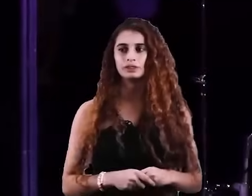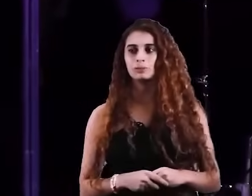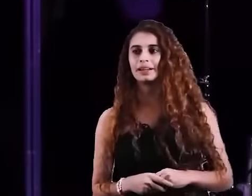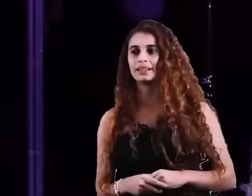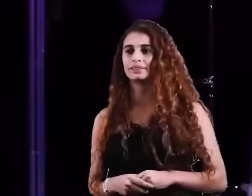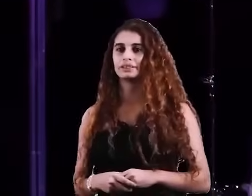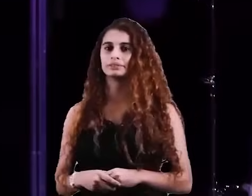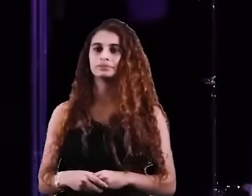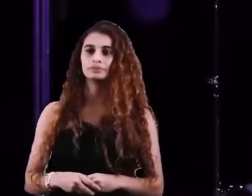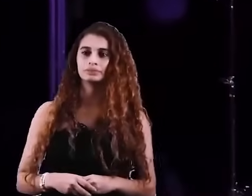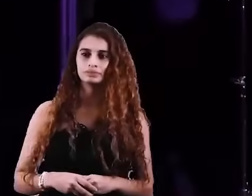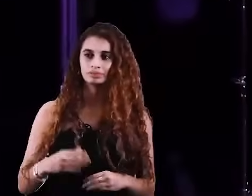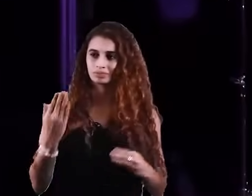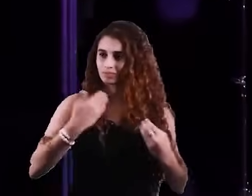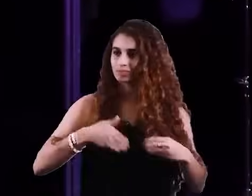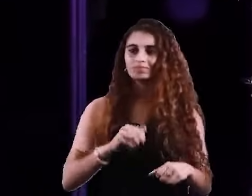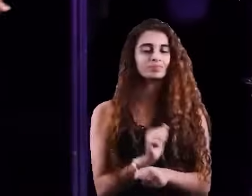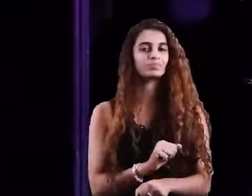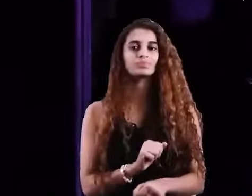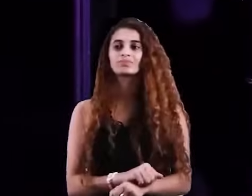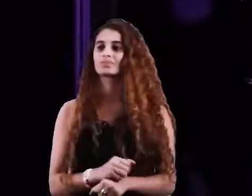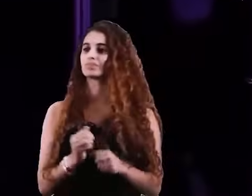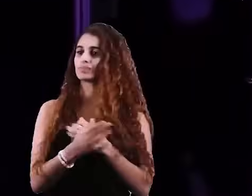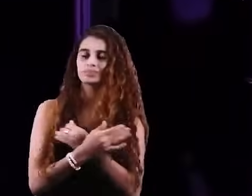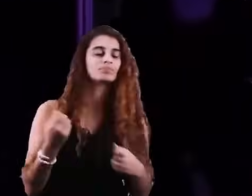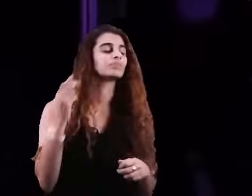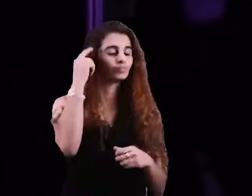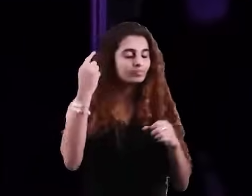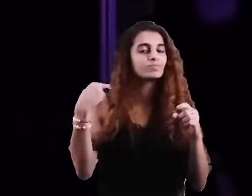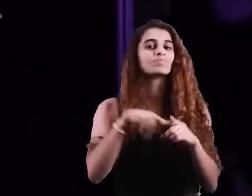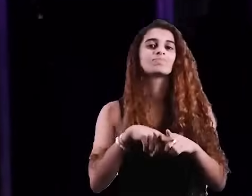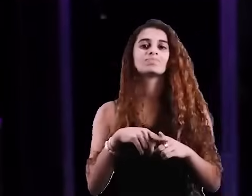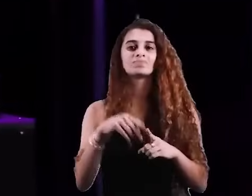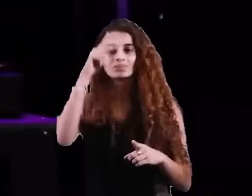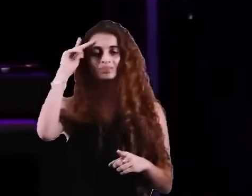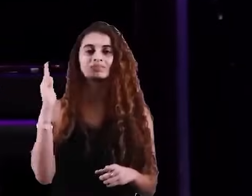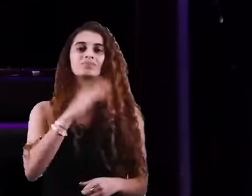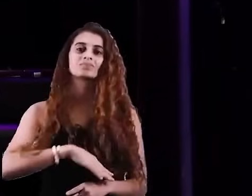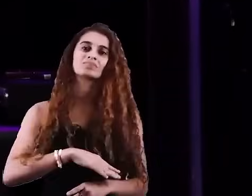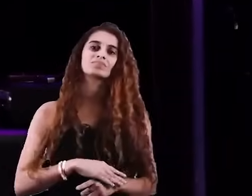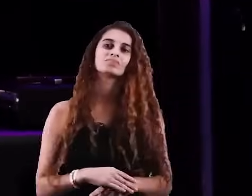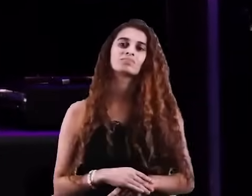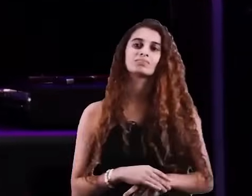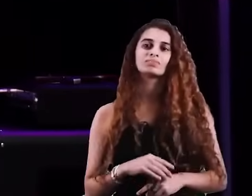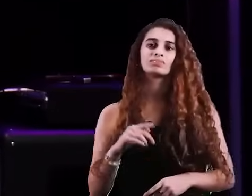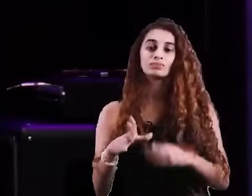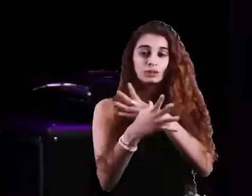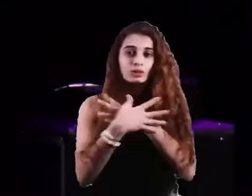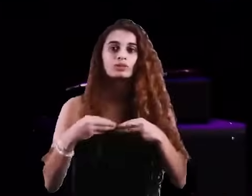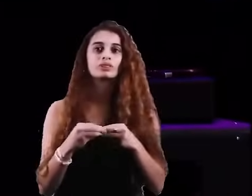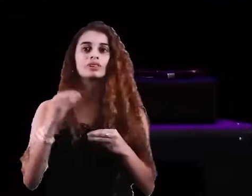pessoa ruim, que nunca vai ser por você. Porque você tá acreditando que sua cura vai vir de Nabal, sua cura vai vir de